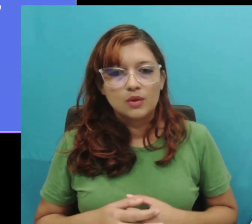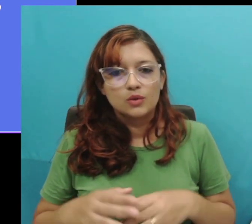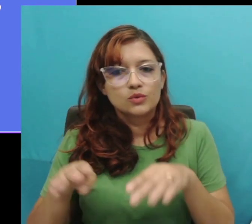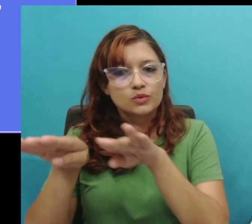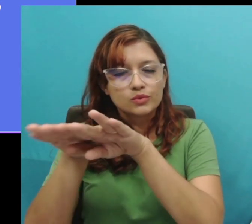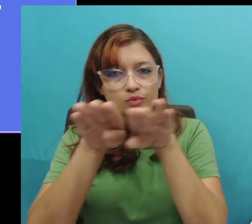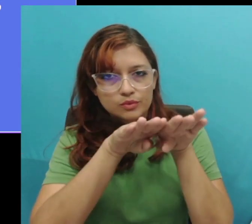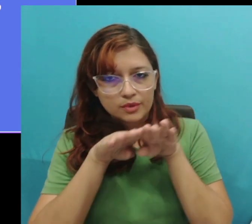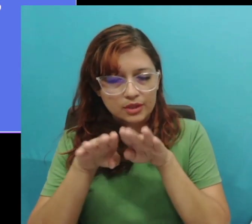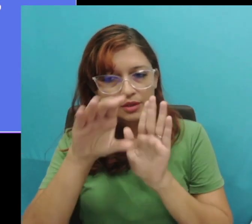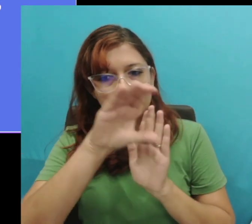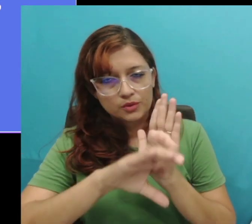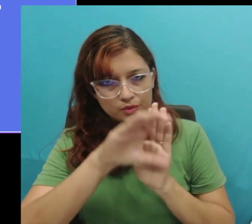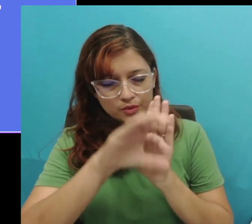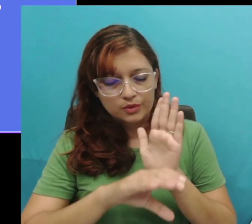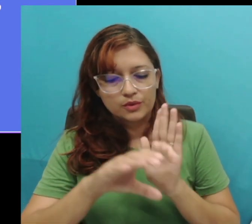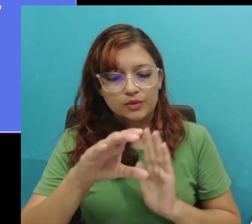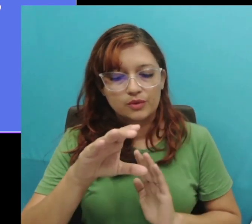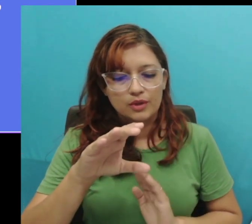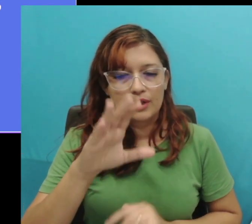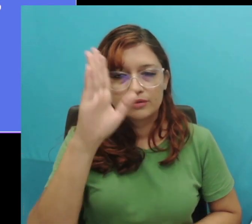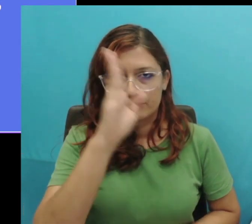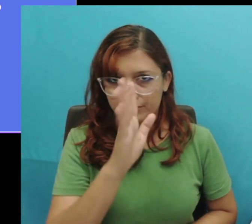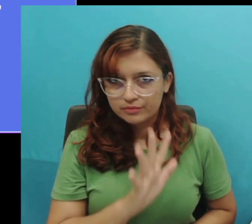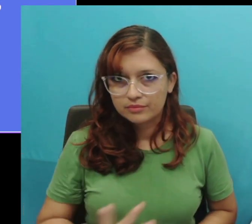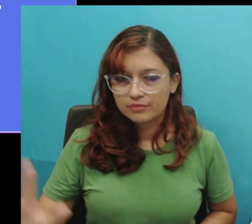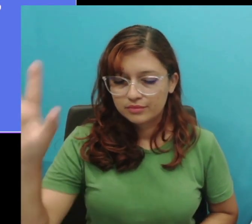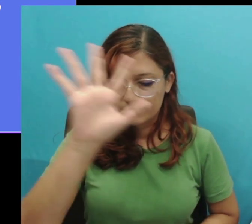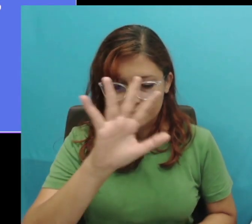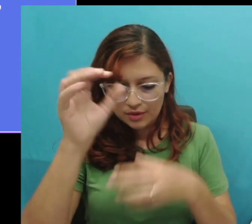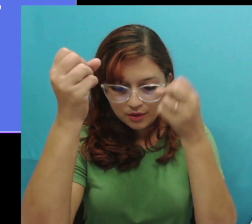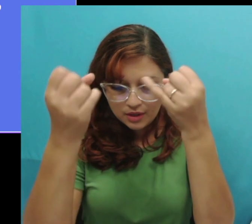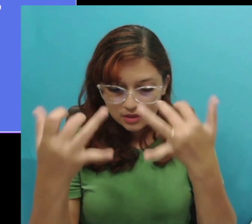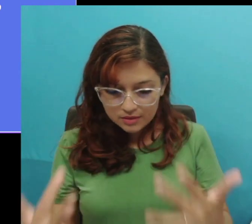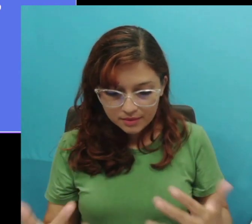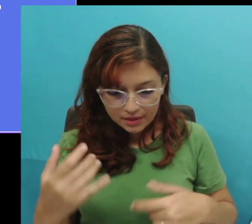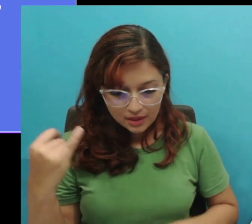As orientações dos parâmetros curriculares nacionais